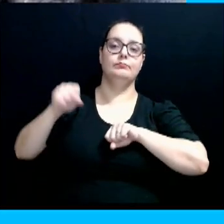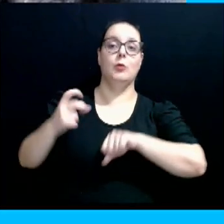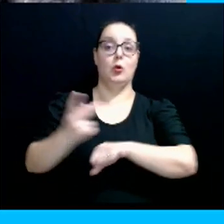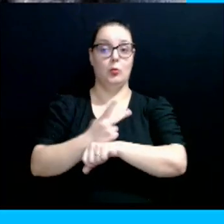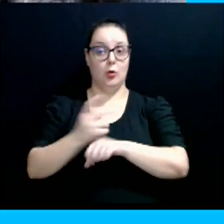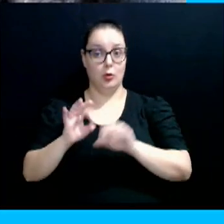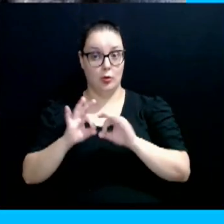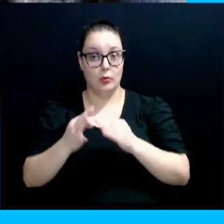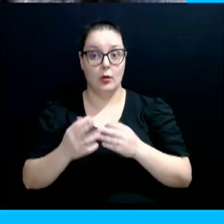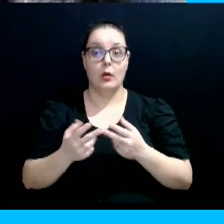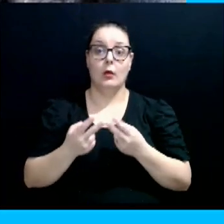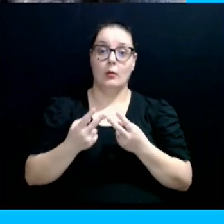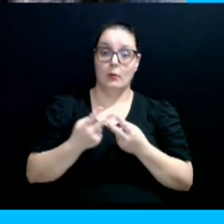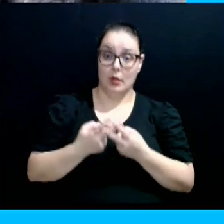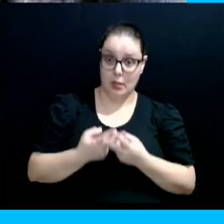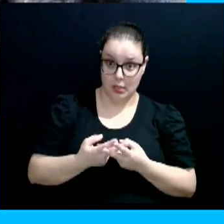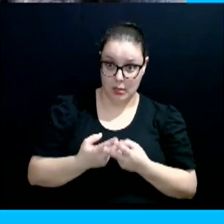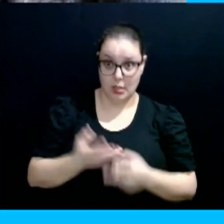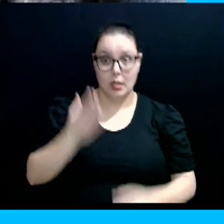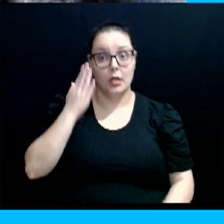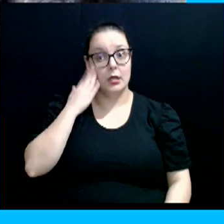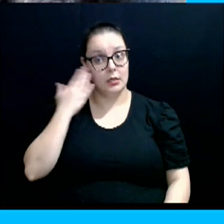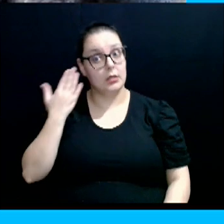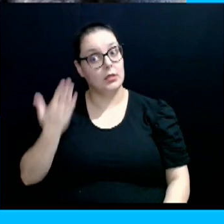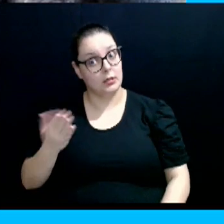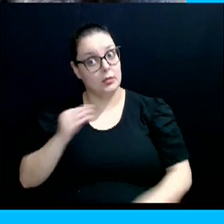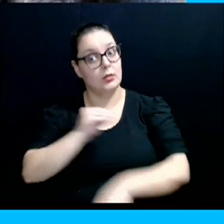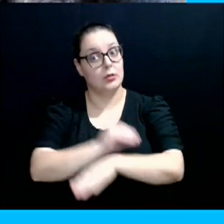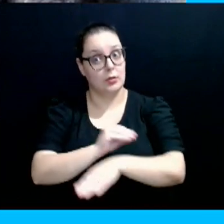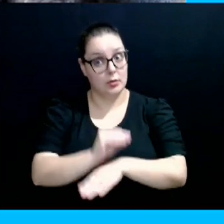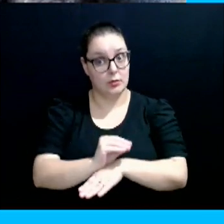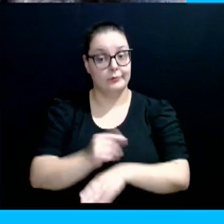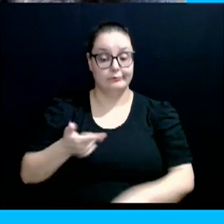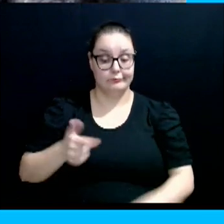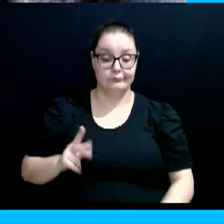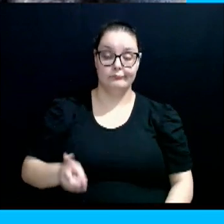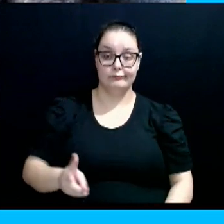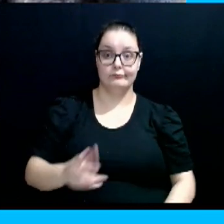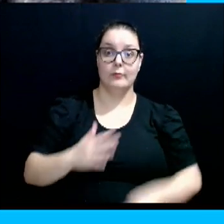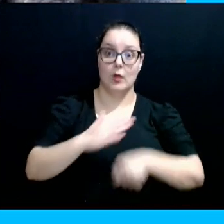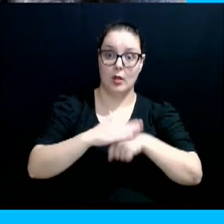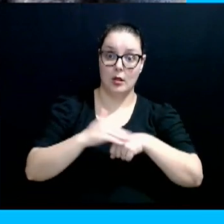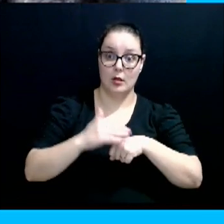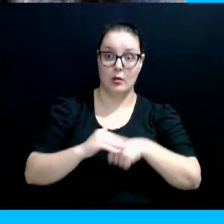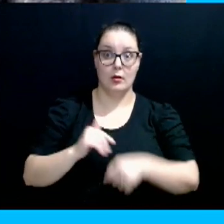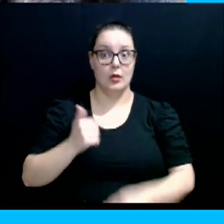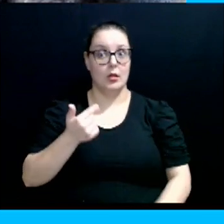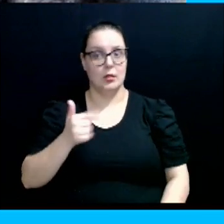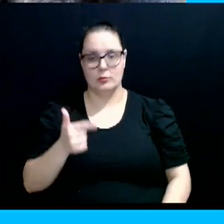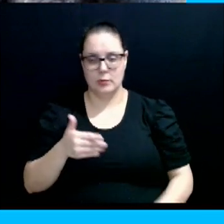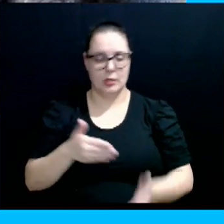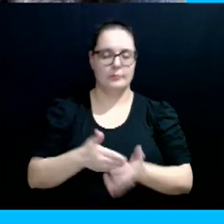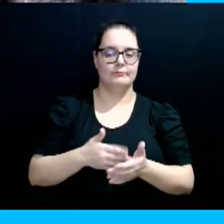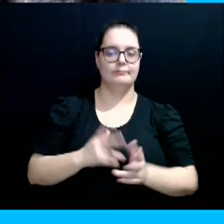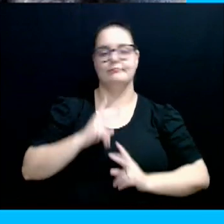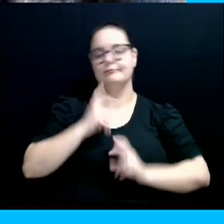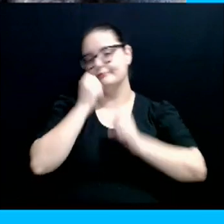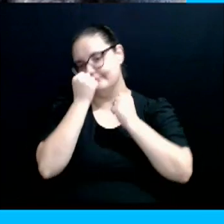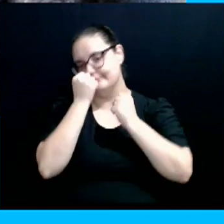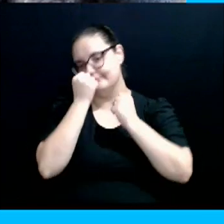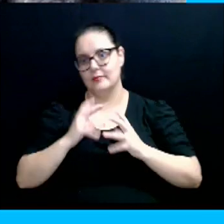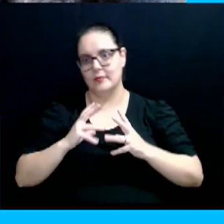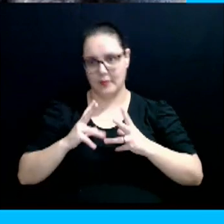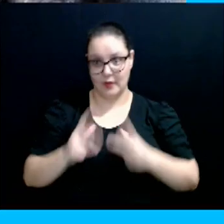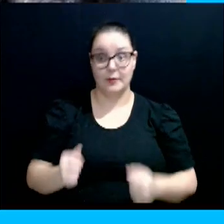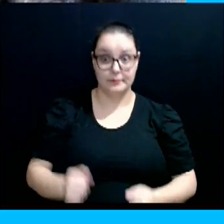paciente que entenda que ele precisa de cuidados contínuos e carinho incondicional para se fortalecer completamente. Este